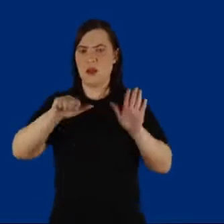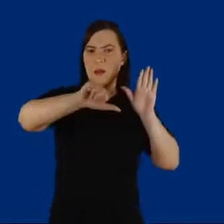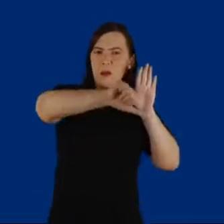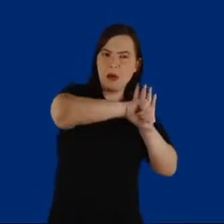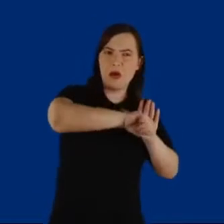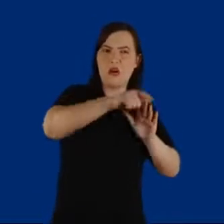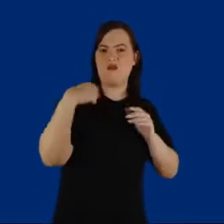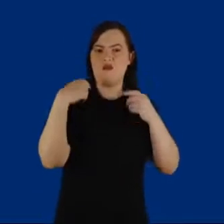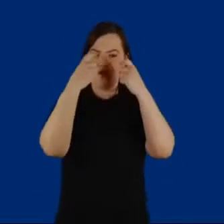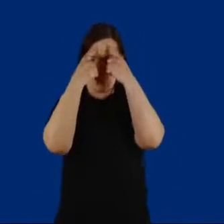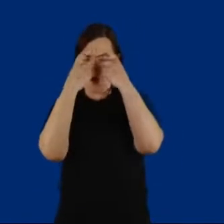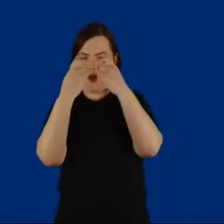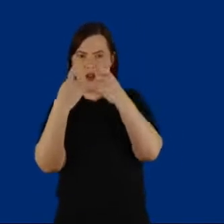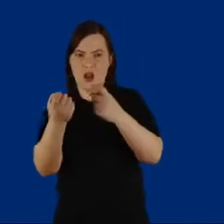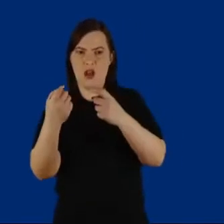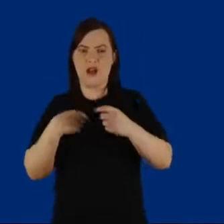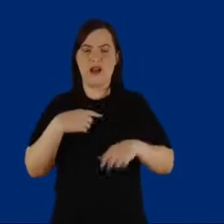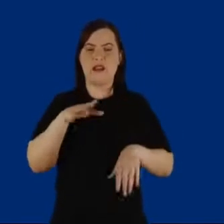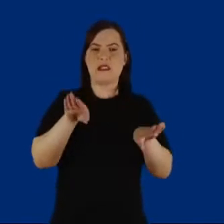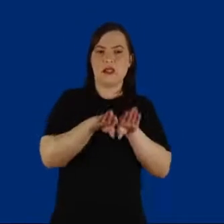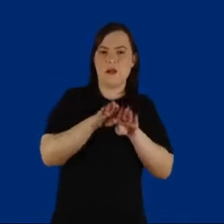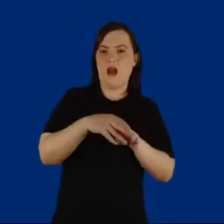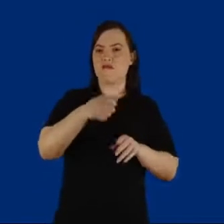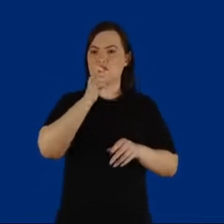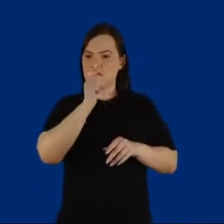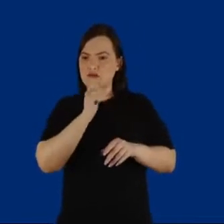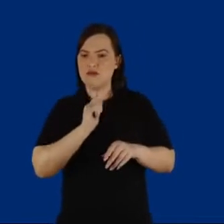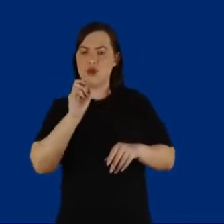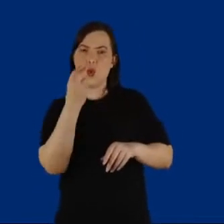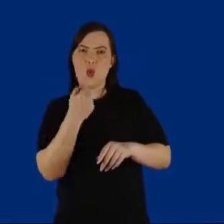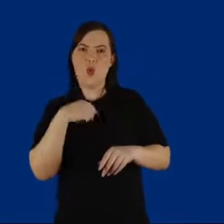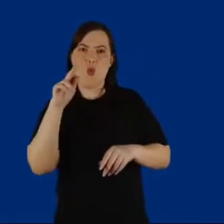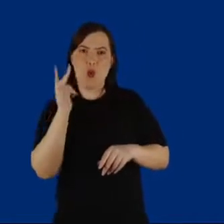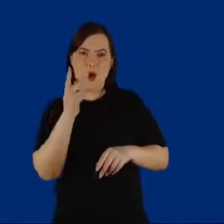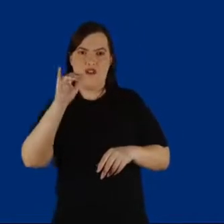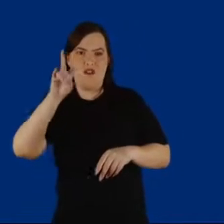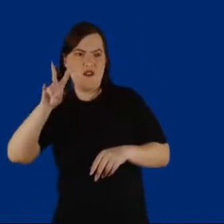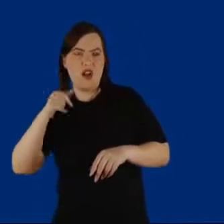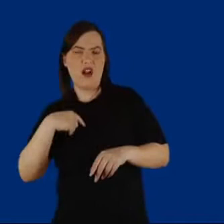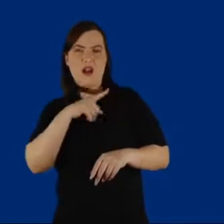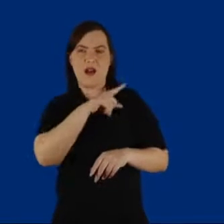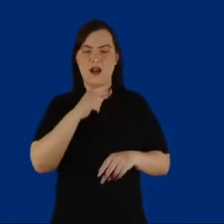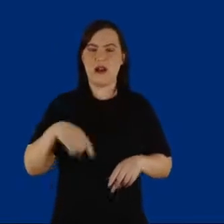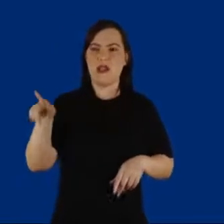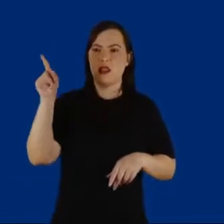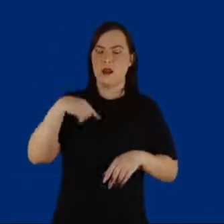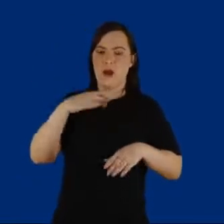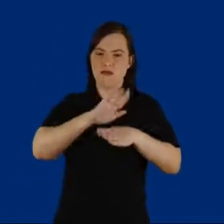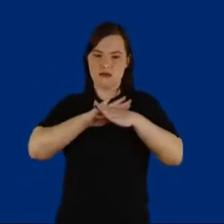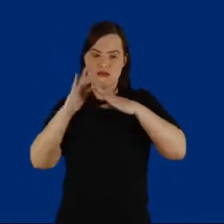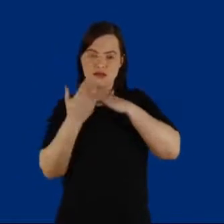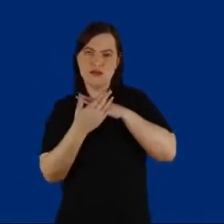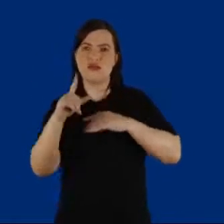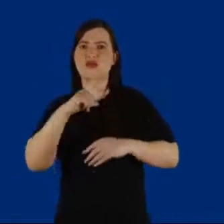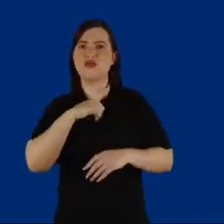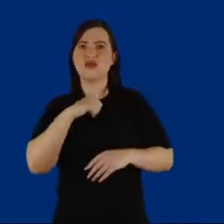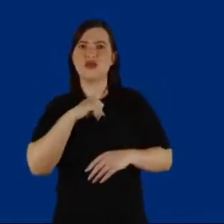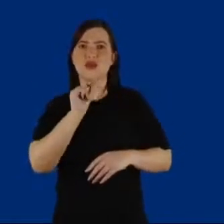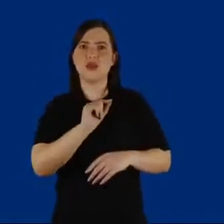com violência, abuso de substâncias, HIV. E em Kingston, na Jamaica, tinha